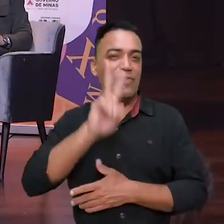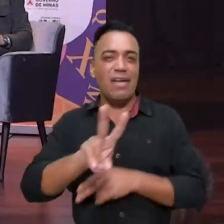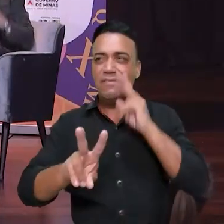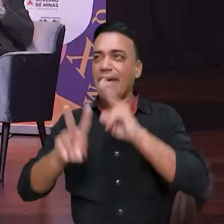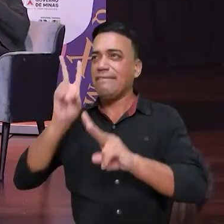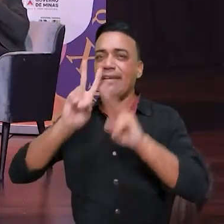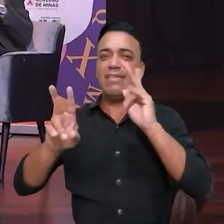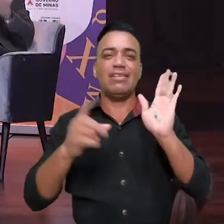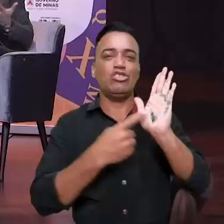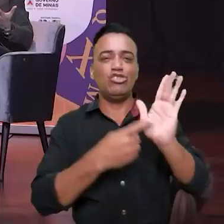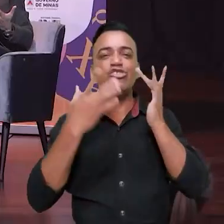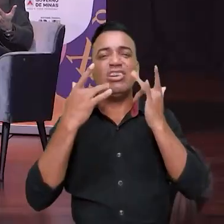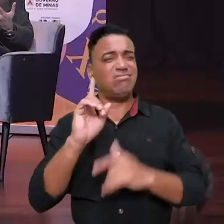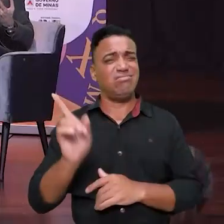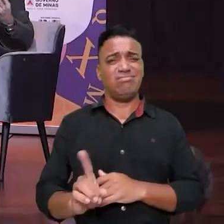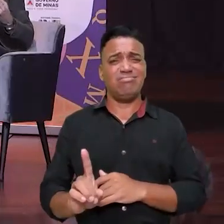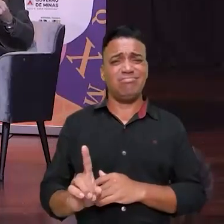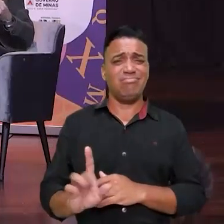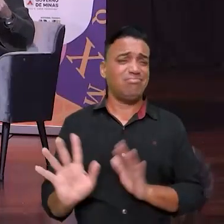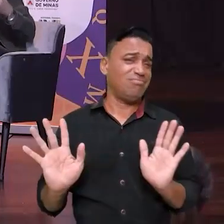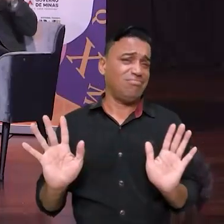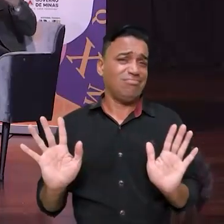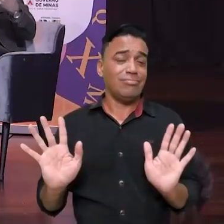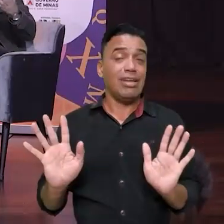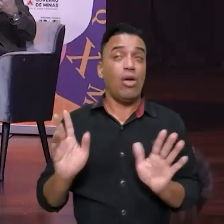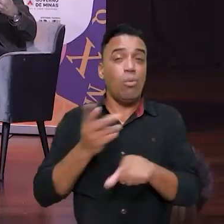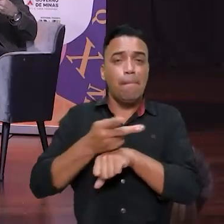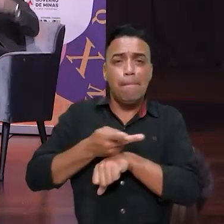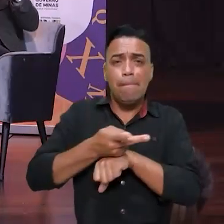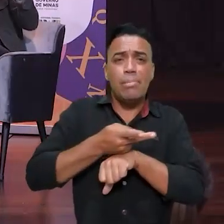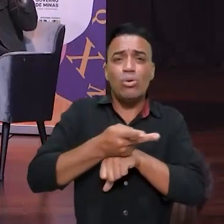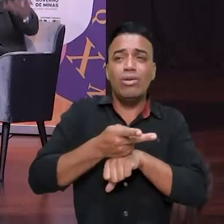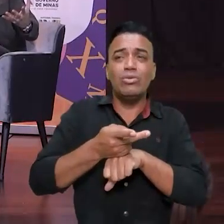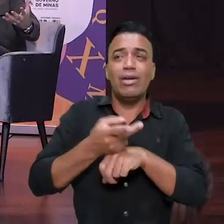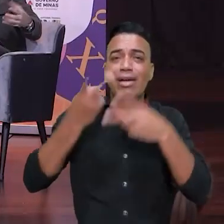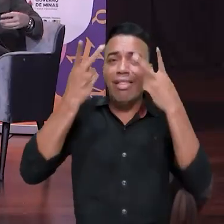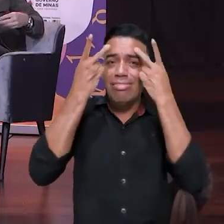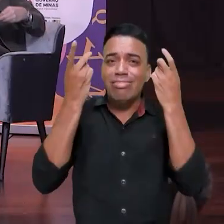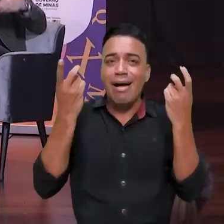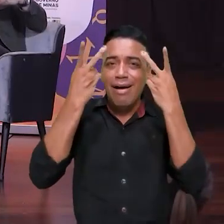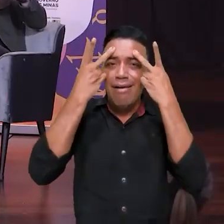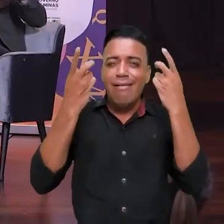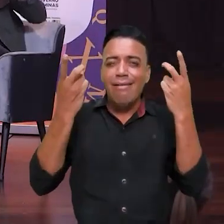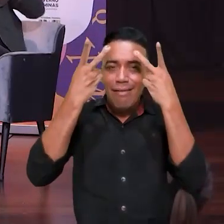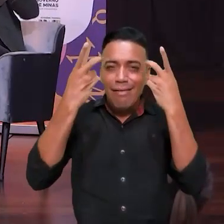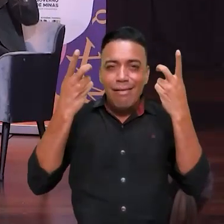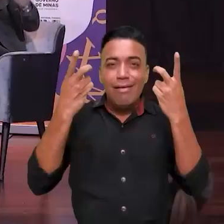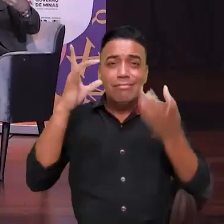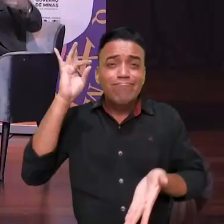assistindo. E não era aquilo. Eu estava em busca de naturalidade,